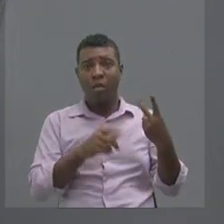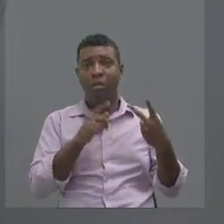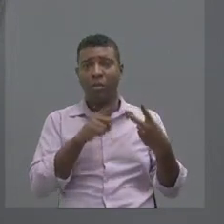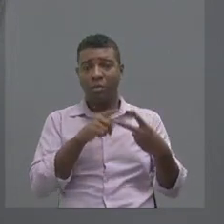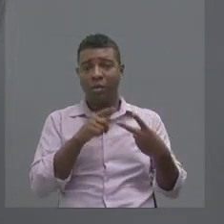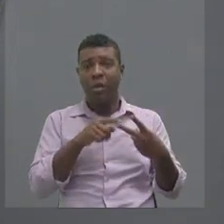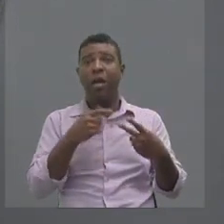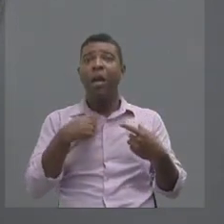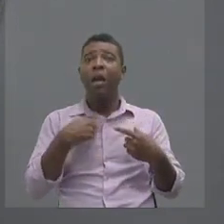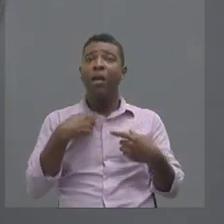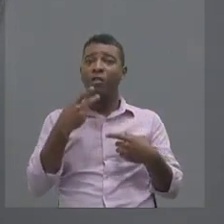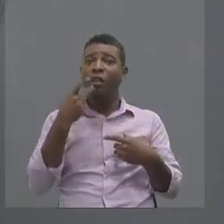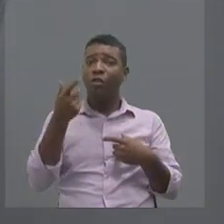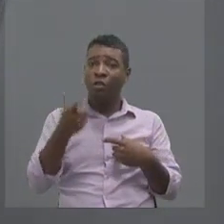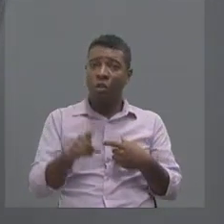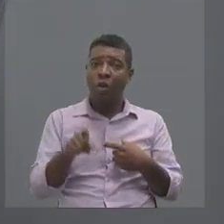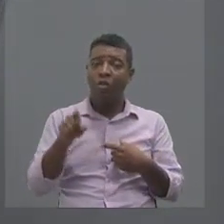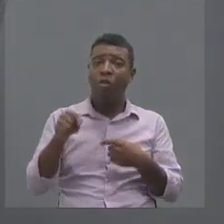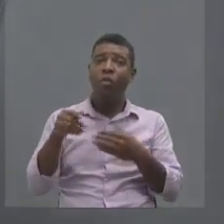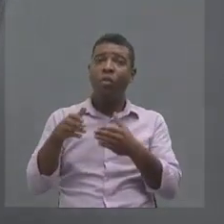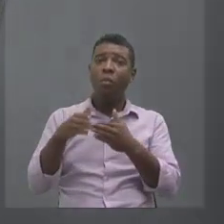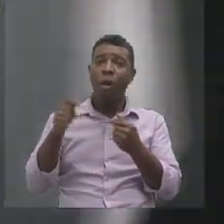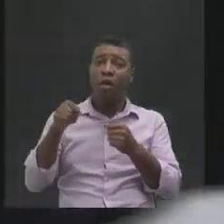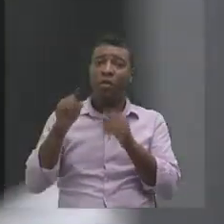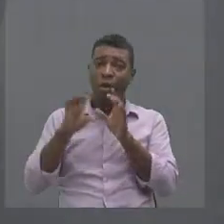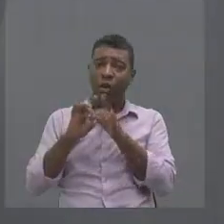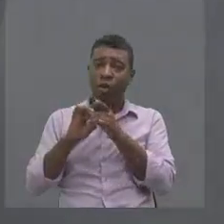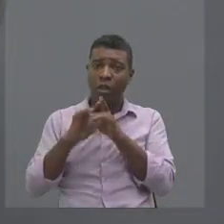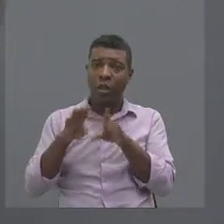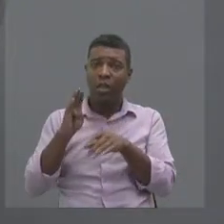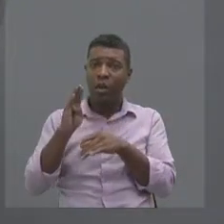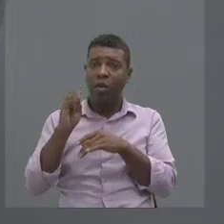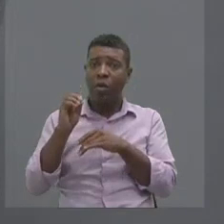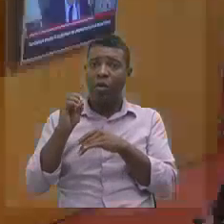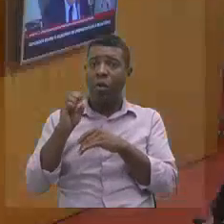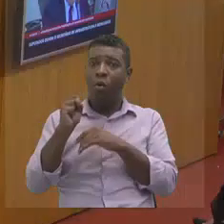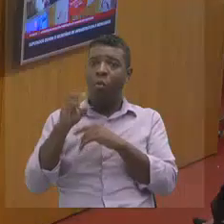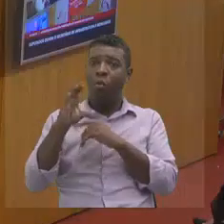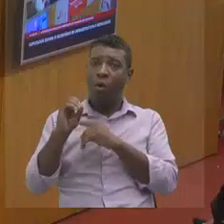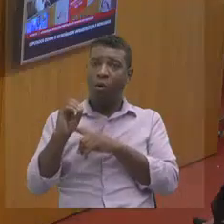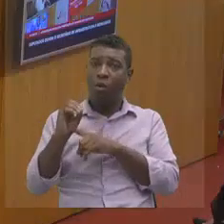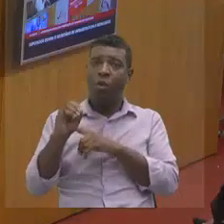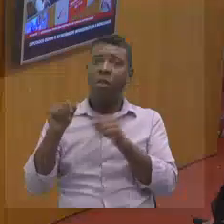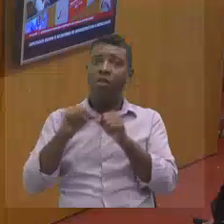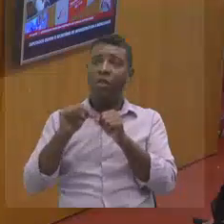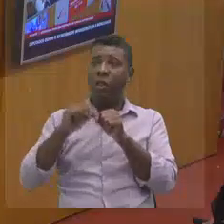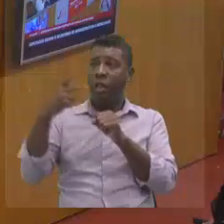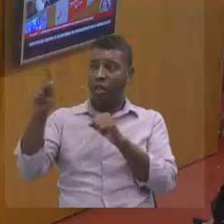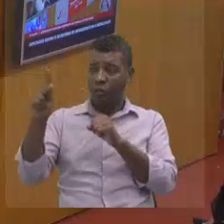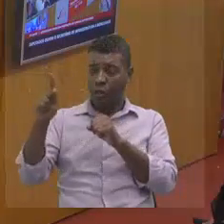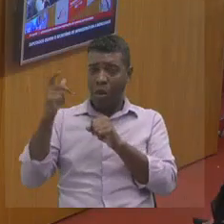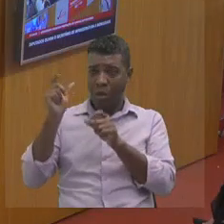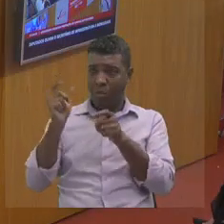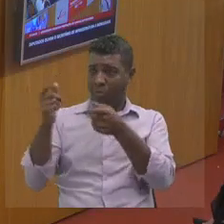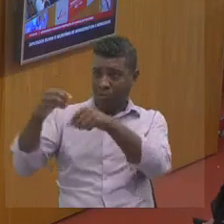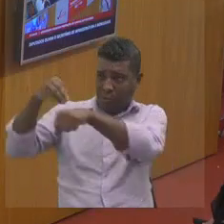reitero lhe peço a sua autorização busco para fazer das suas palavras as minhas